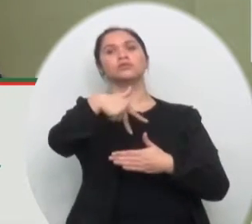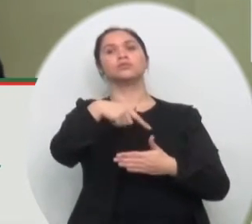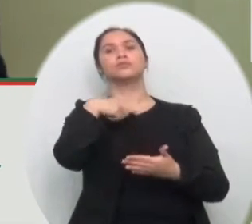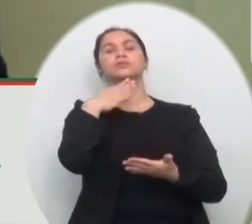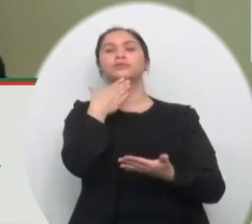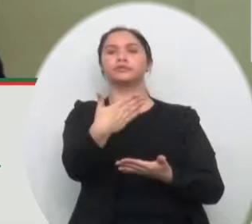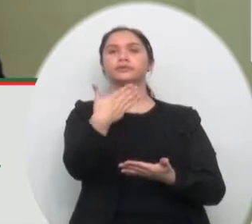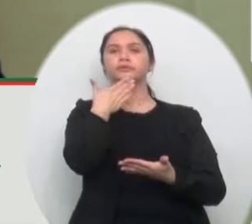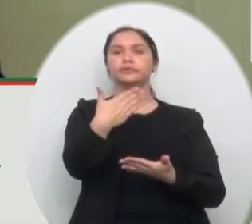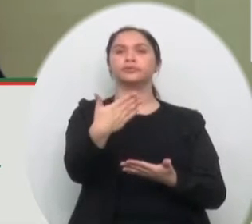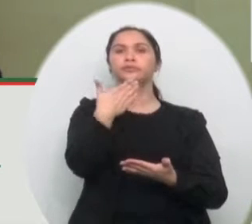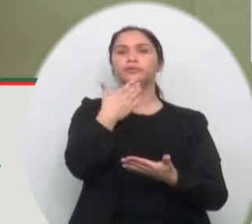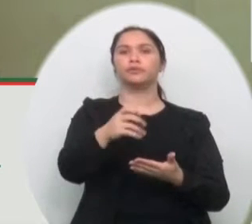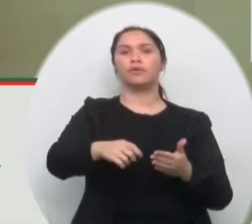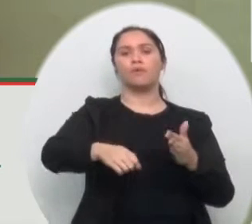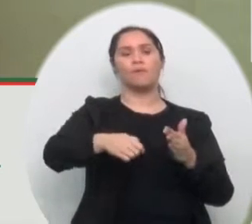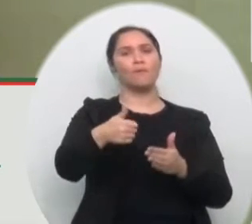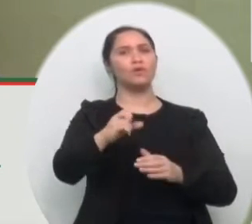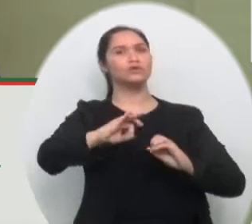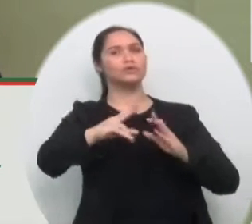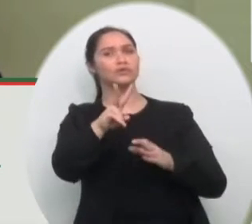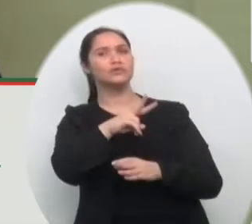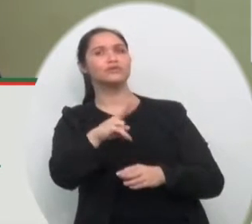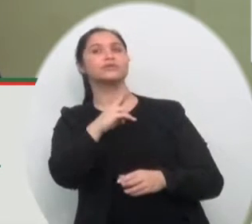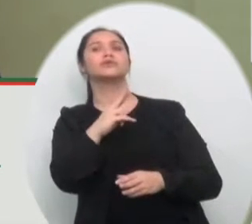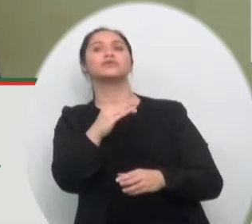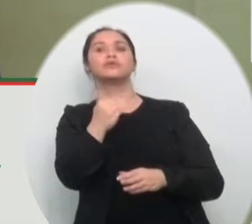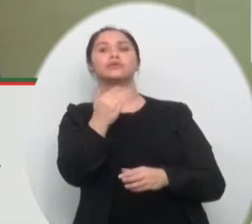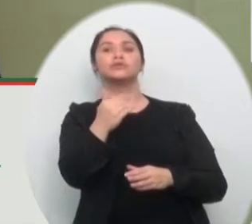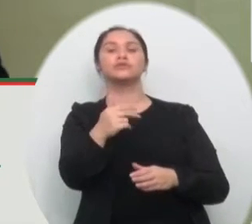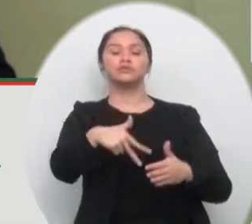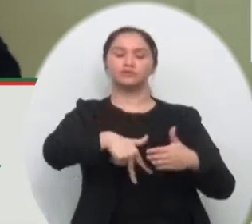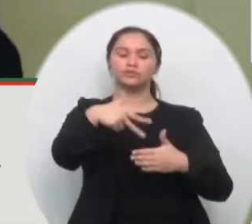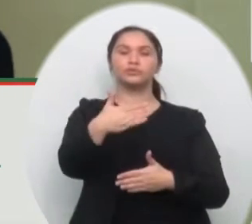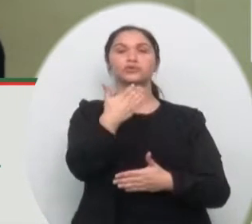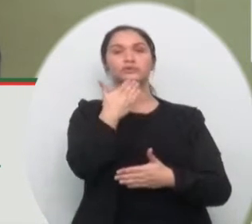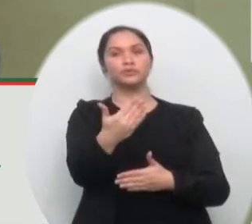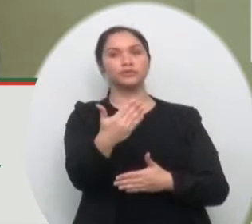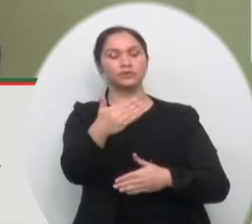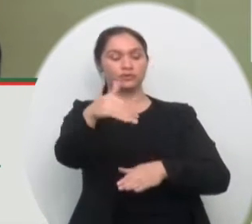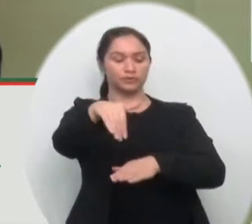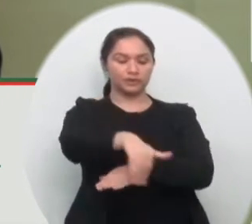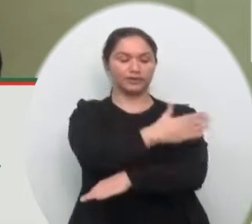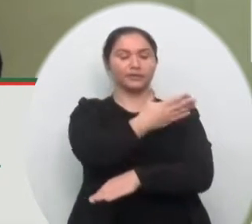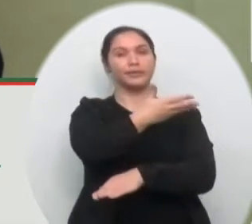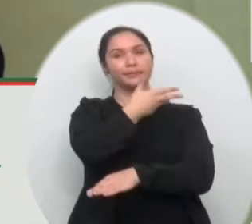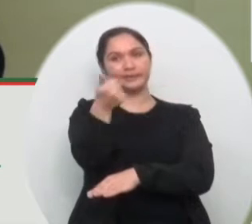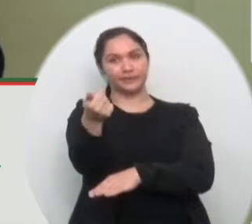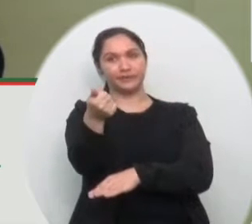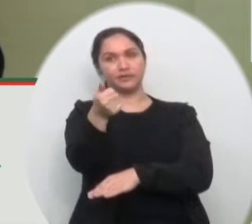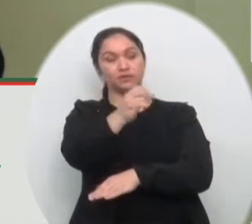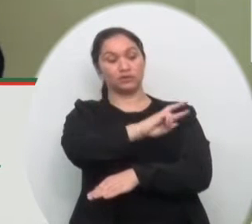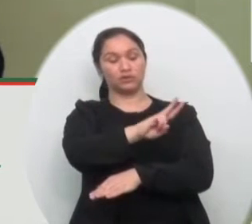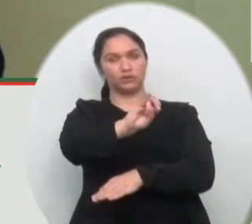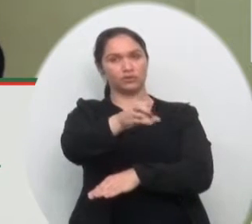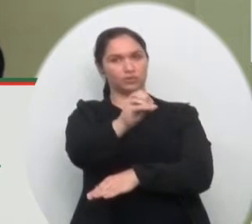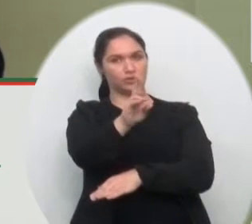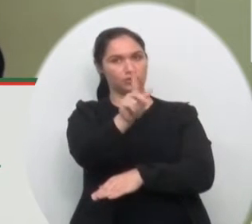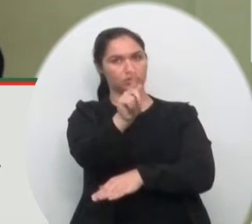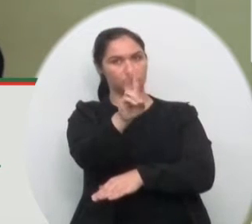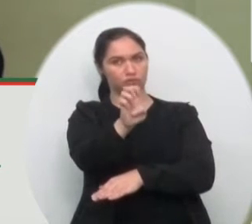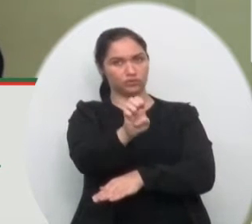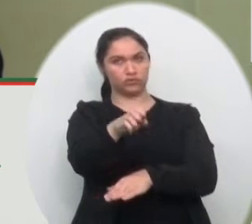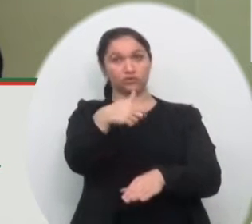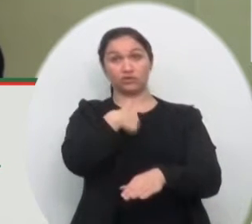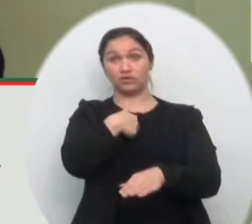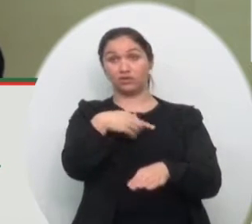os vereadores já subiram essa tribuna para cobrar as melhorias com relação a Jorge Lacerda. Já várias vezes almocei ali no